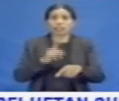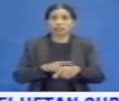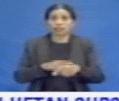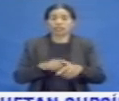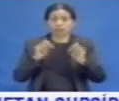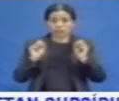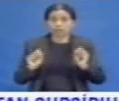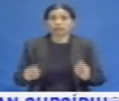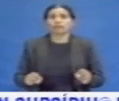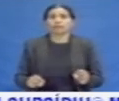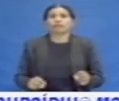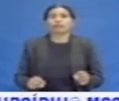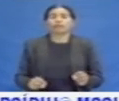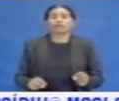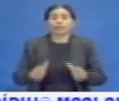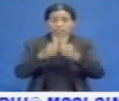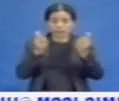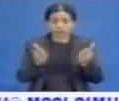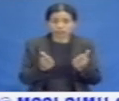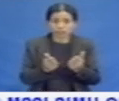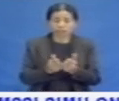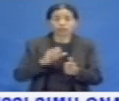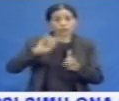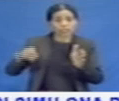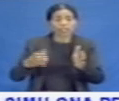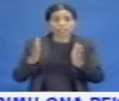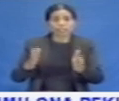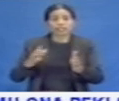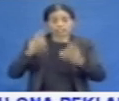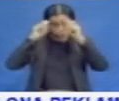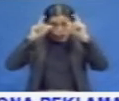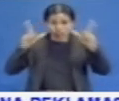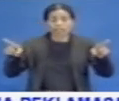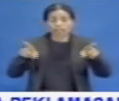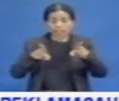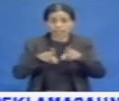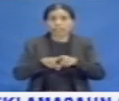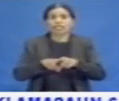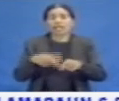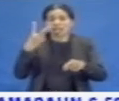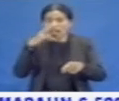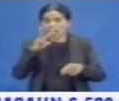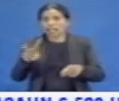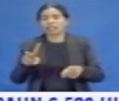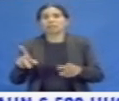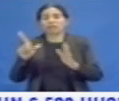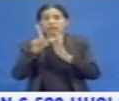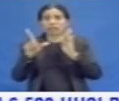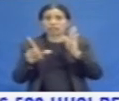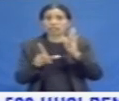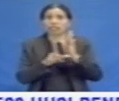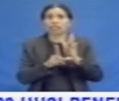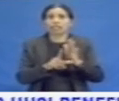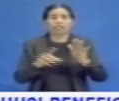necessário tebes. Associação Jornalista Timor-Leste, nudar mahon ba jornalista sira harekata, esboço lei